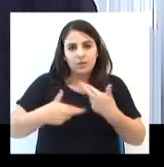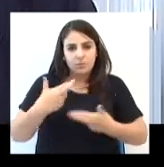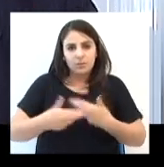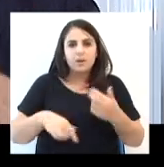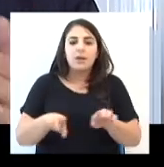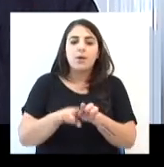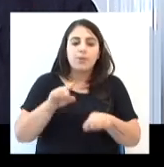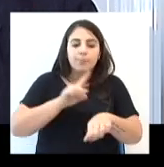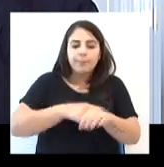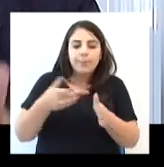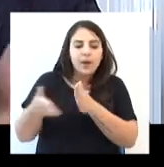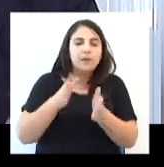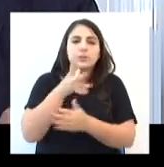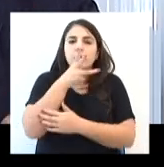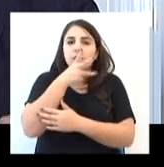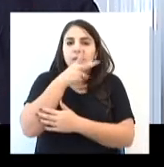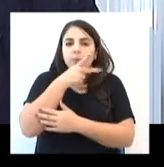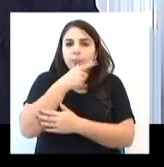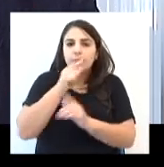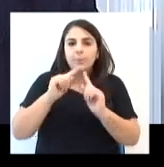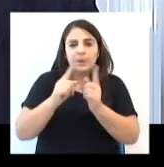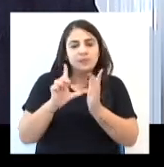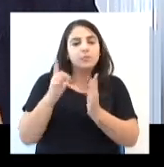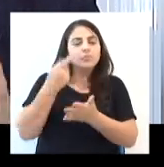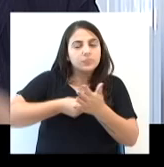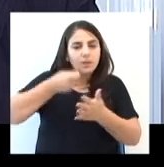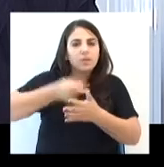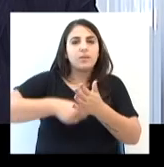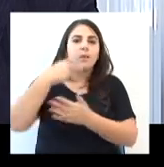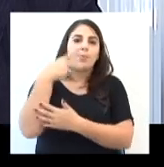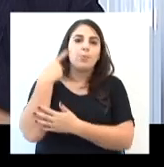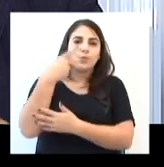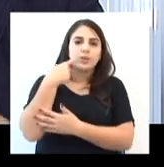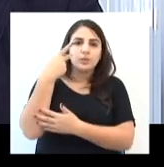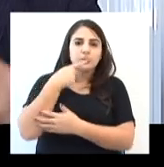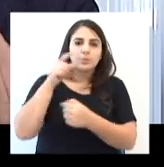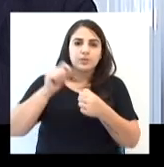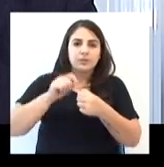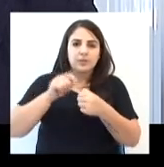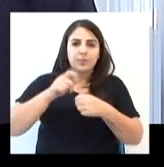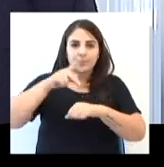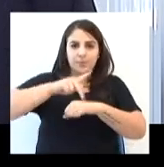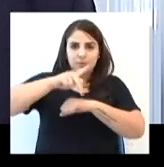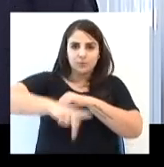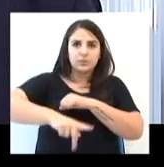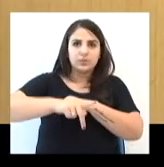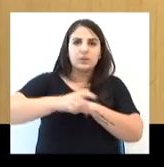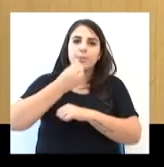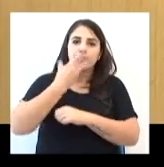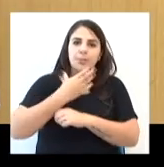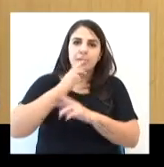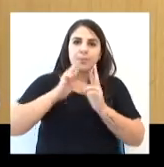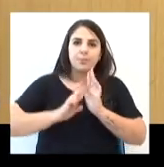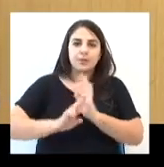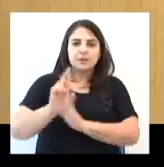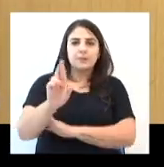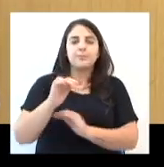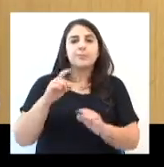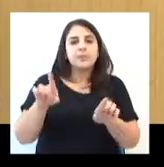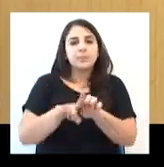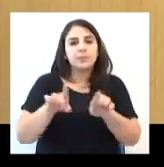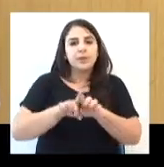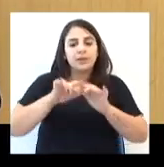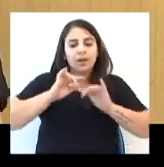mais demorado, mas nós vamos agora fazer esse esforço político para que Passo Fundo esteja bem representado. A assessoria